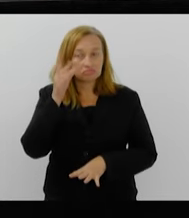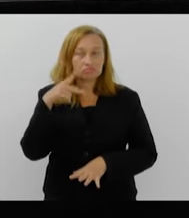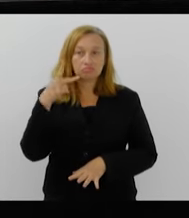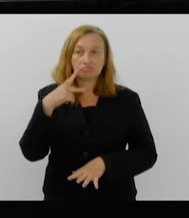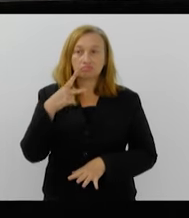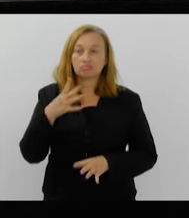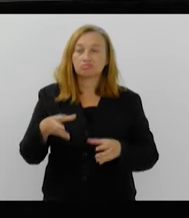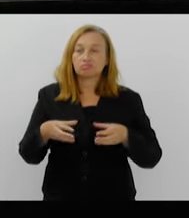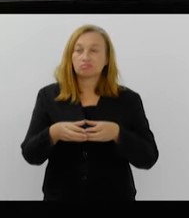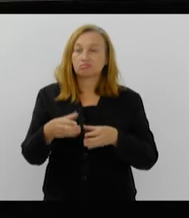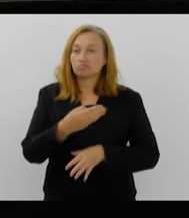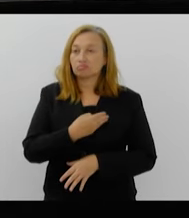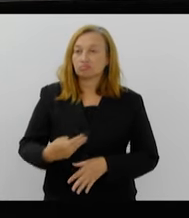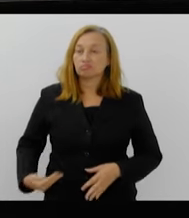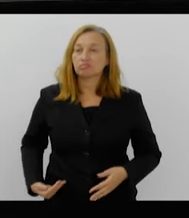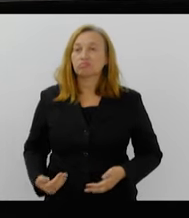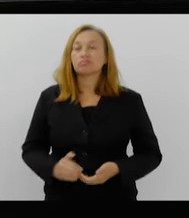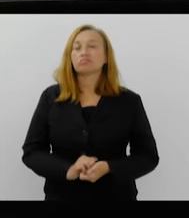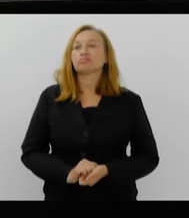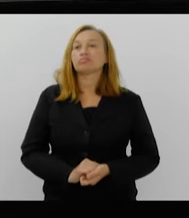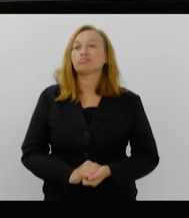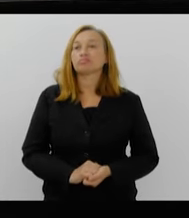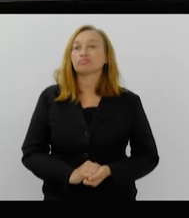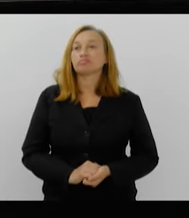do grupo do governador.